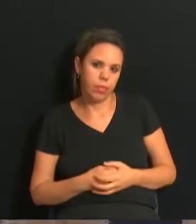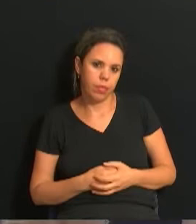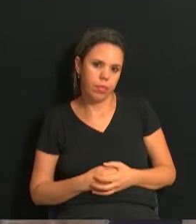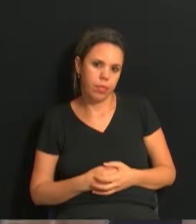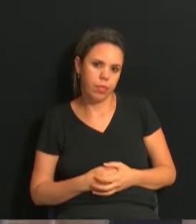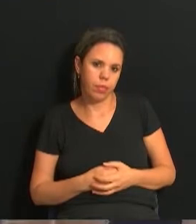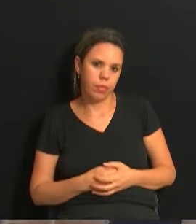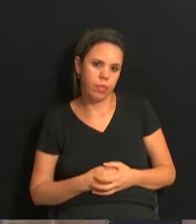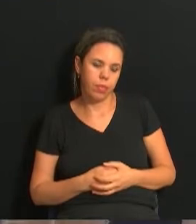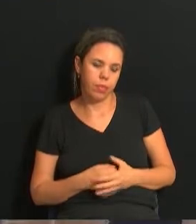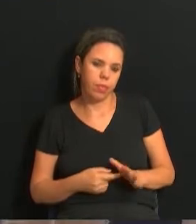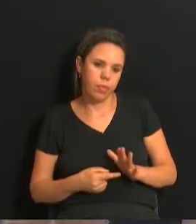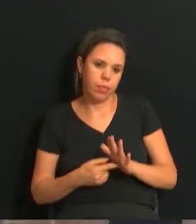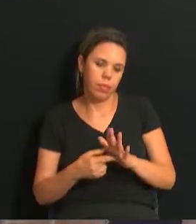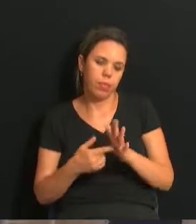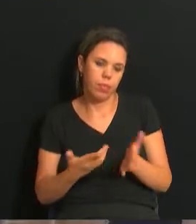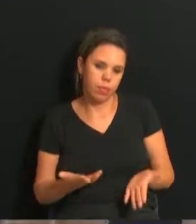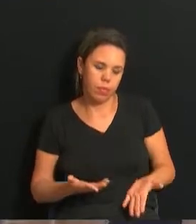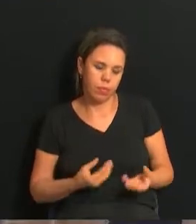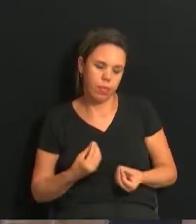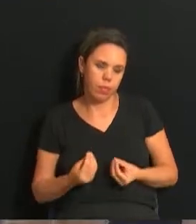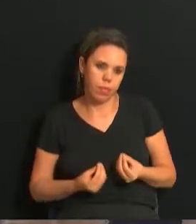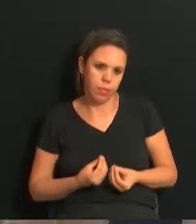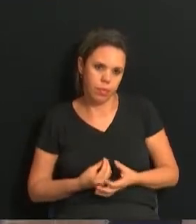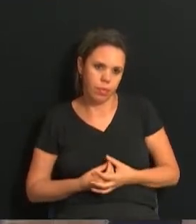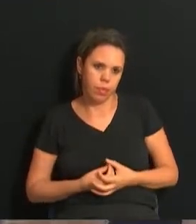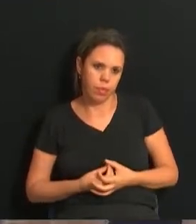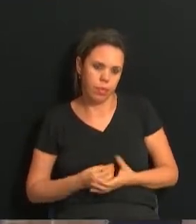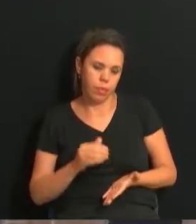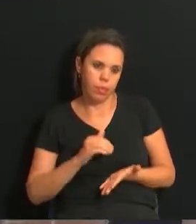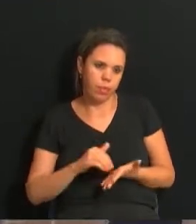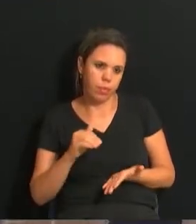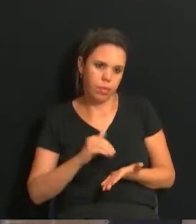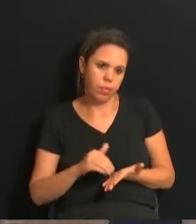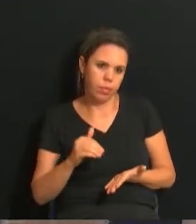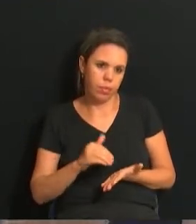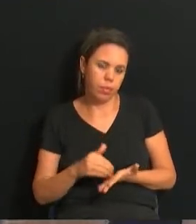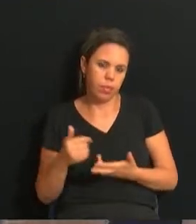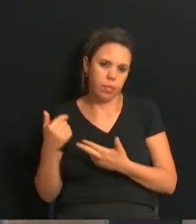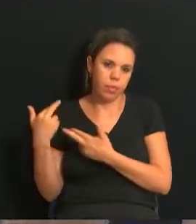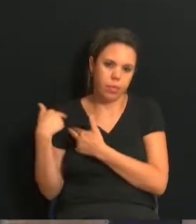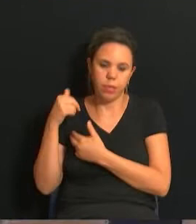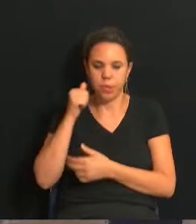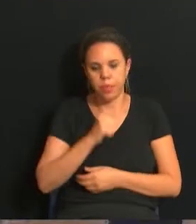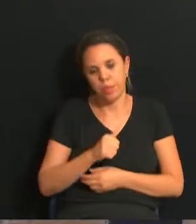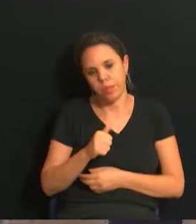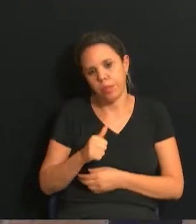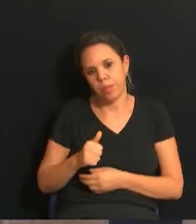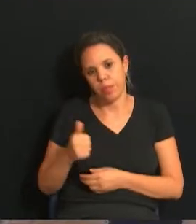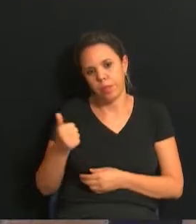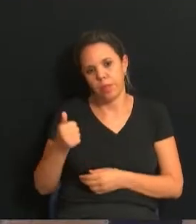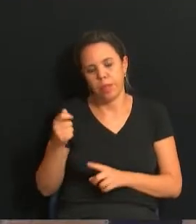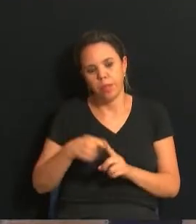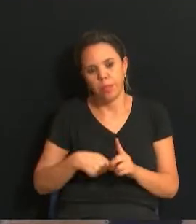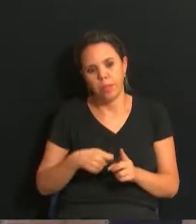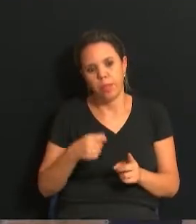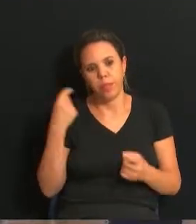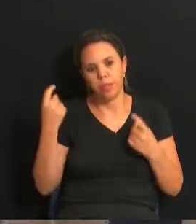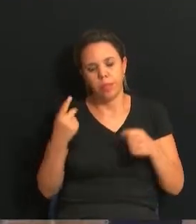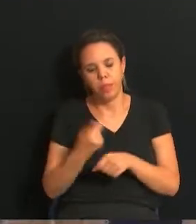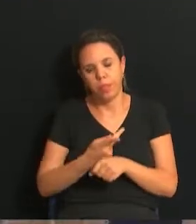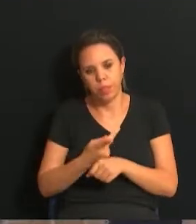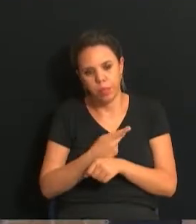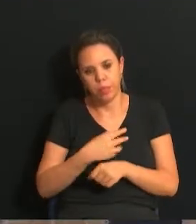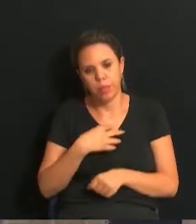se apresentou de que a Secretaria, a Coordenadoria da Mulher, apresentou que nesse primeiro momento seria uma procura